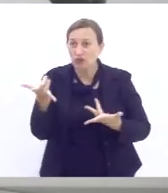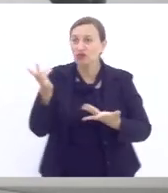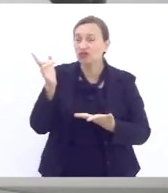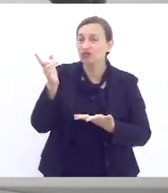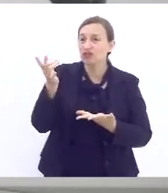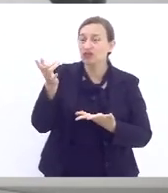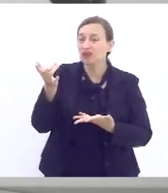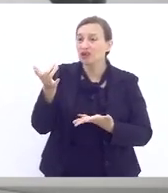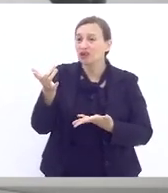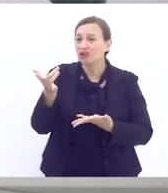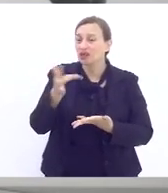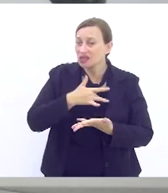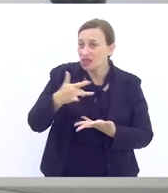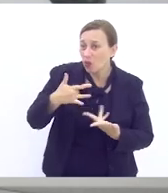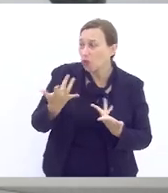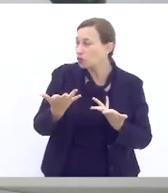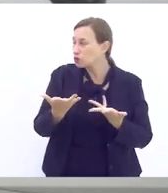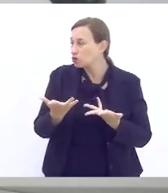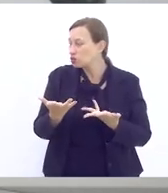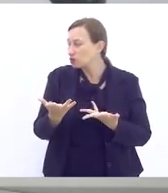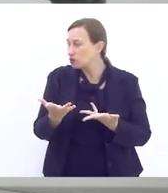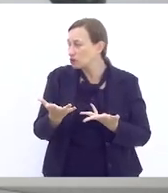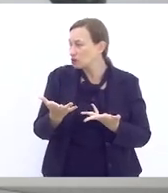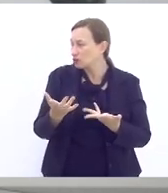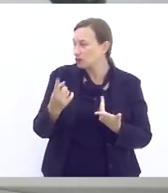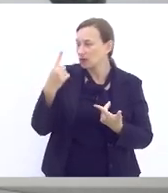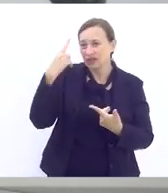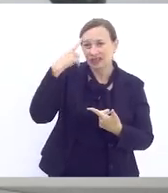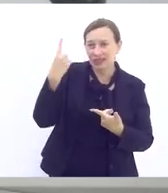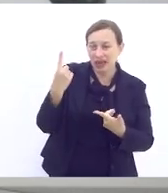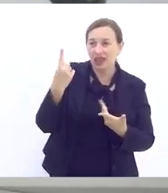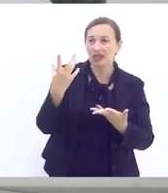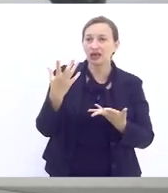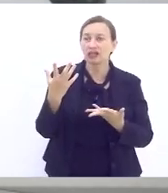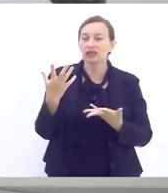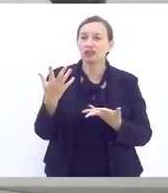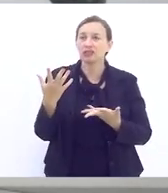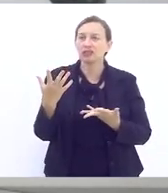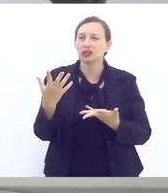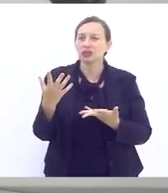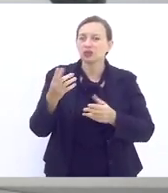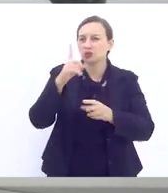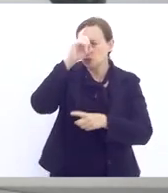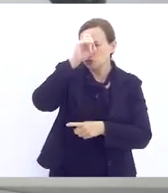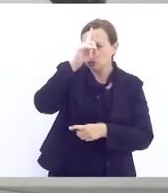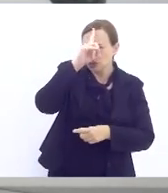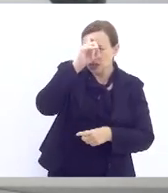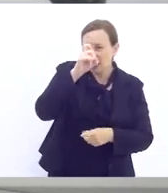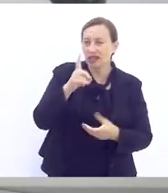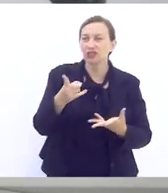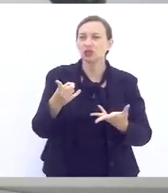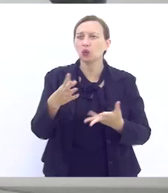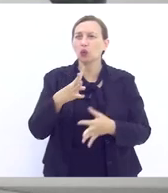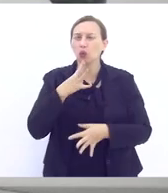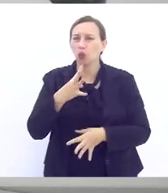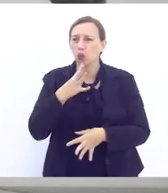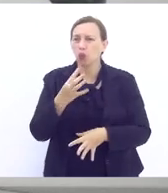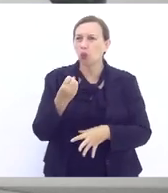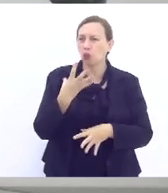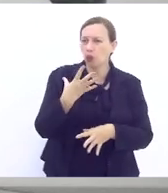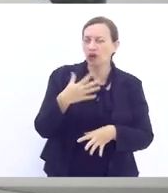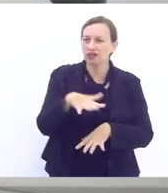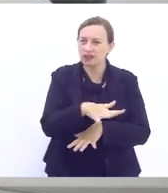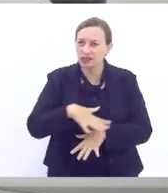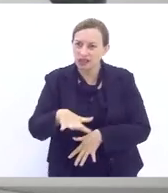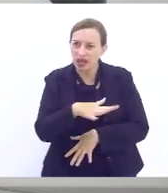dos hospitais vocês não têm ideia o que a gente encontra nos hospitais da Marguerita é uma pessoa que conhece muito dessa área quando ela